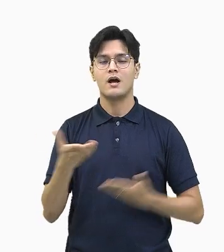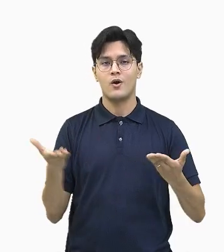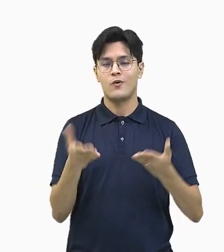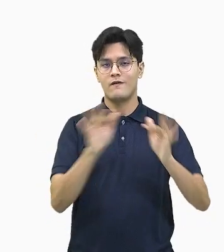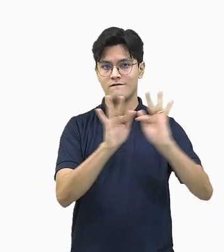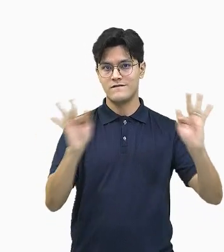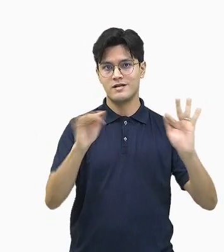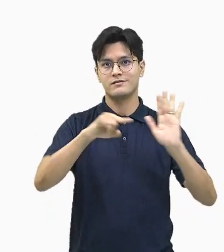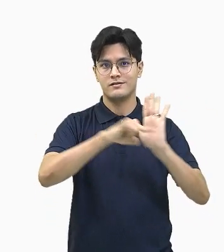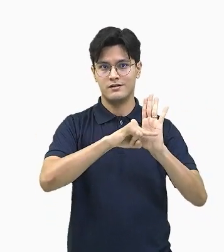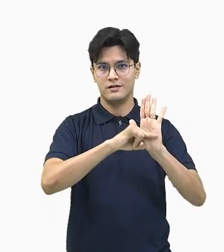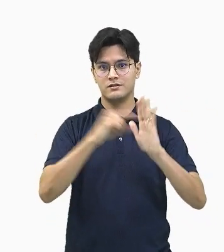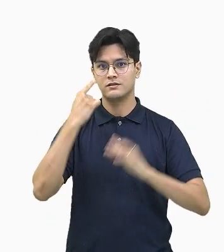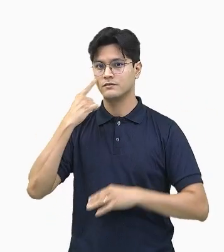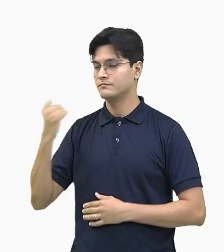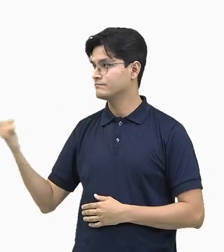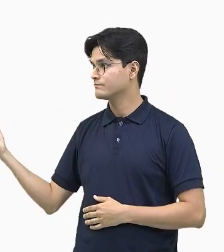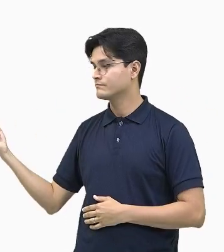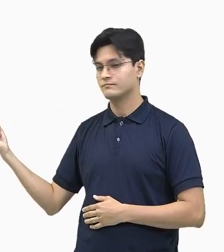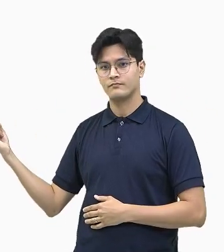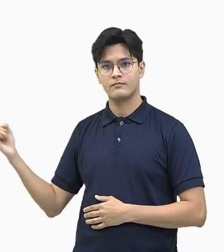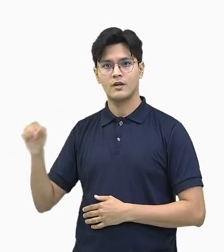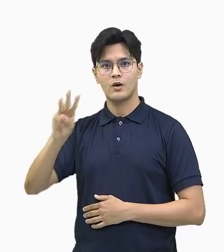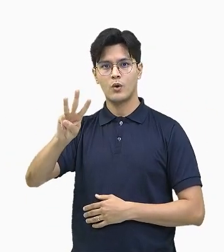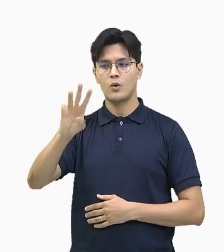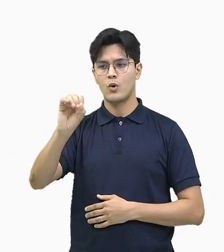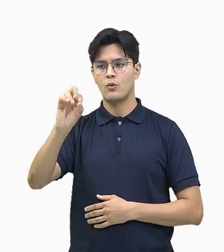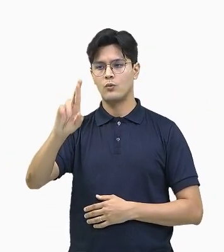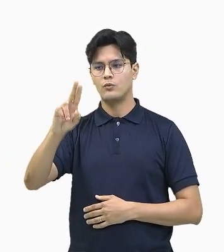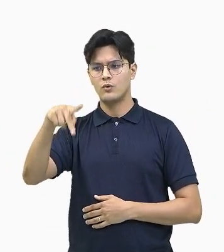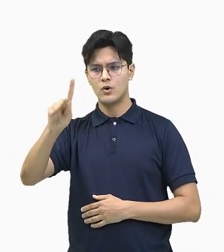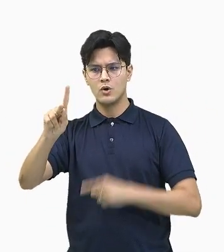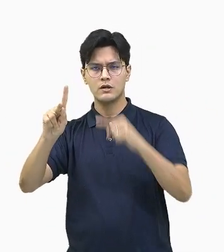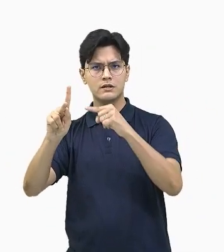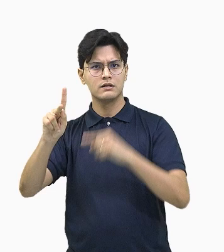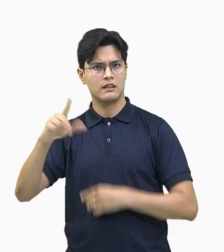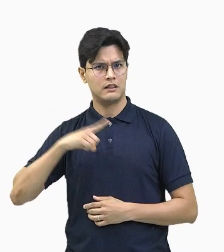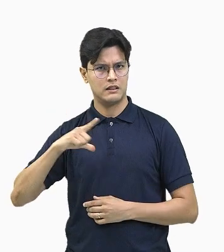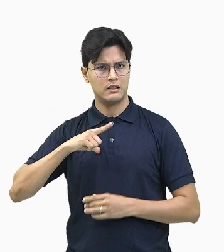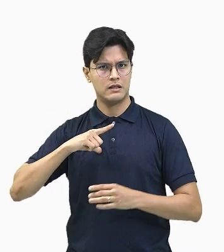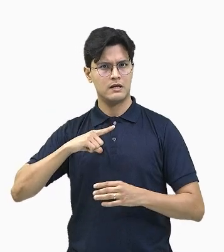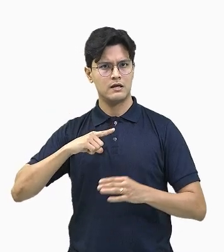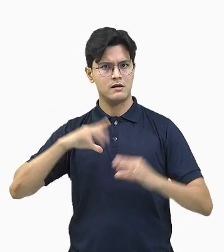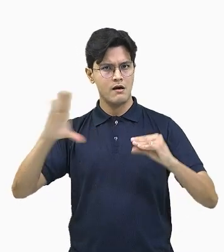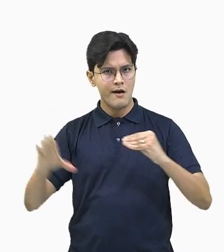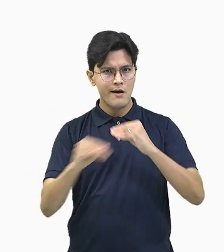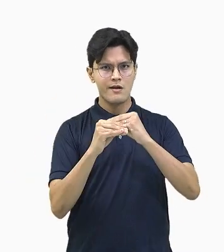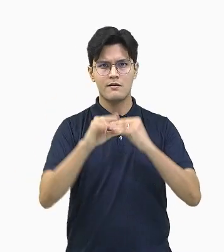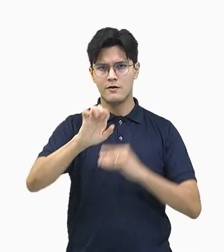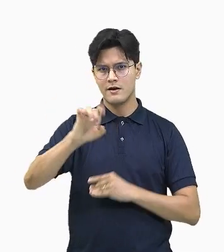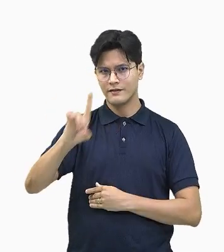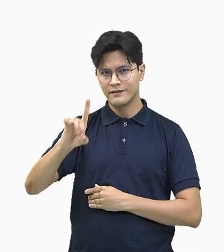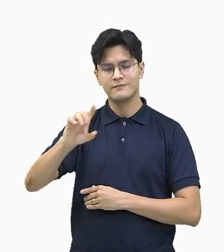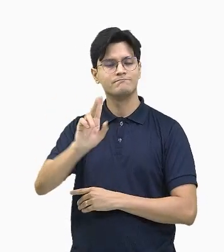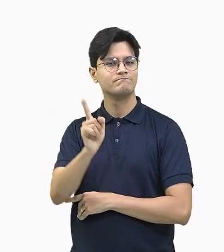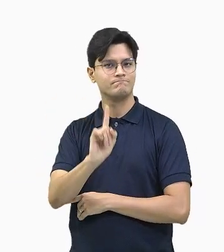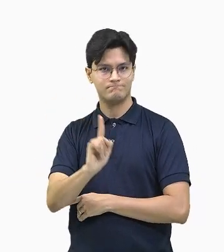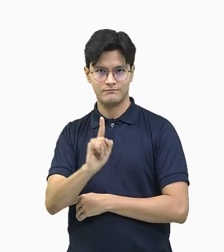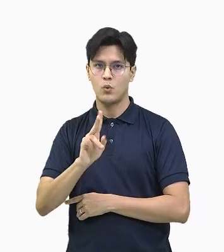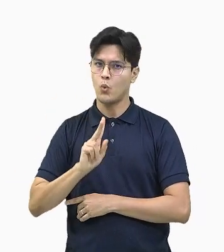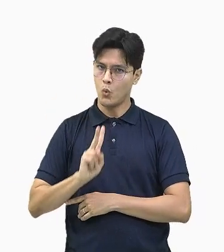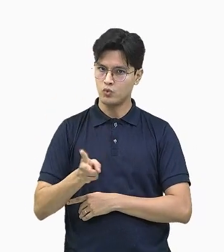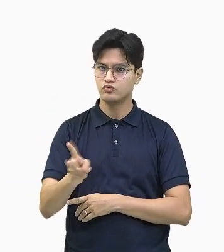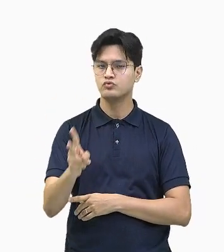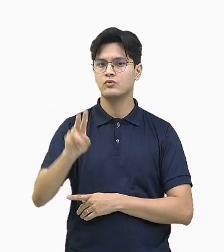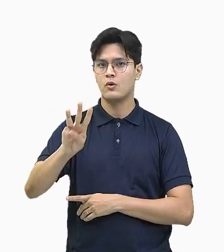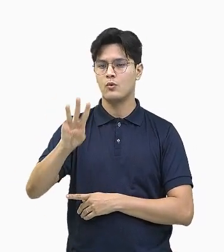o work não tem o acréscimo de ed. Ele fica na forma normal, como seria o verbo no presente. Entende? Então, você